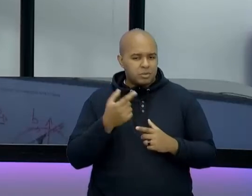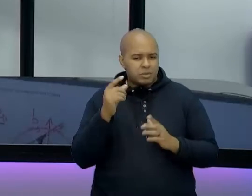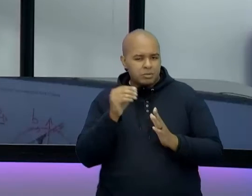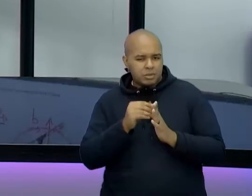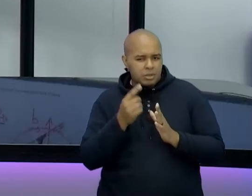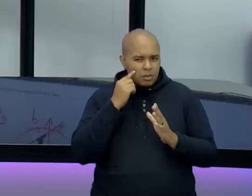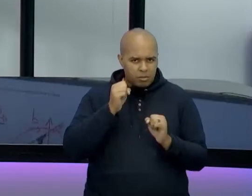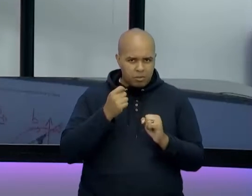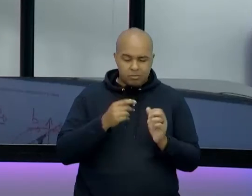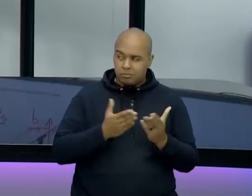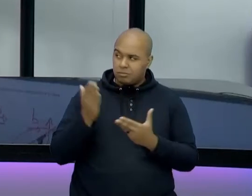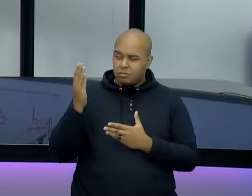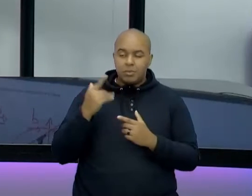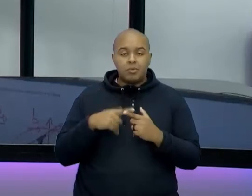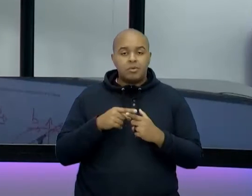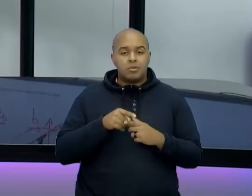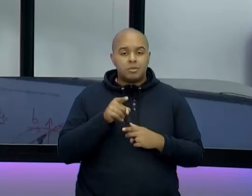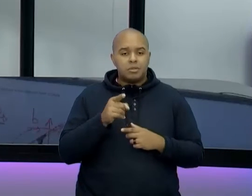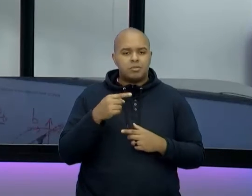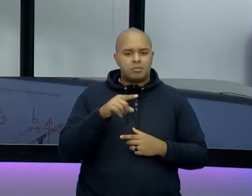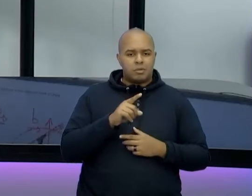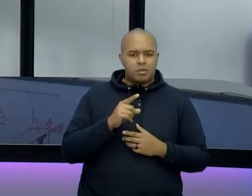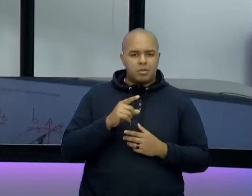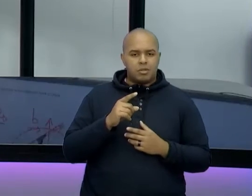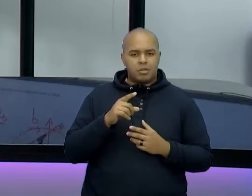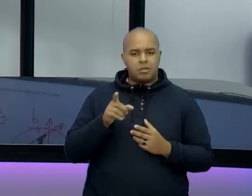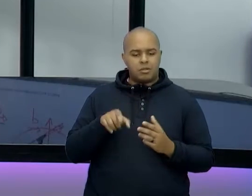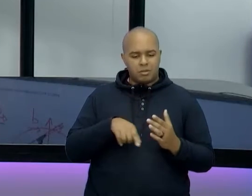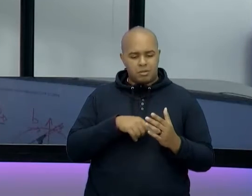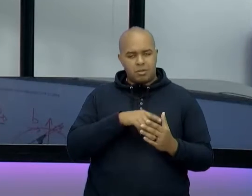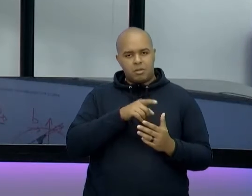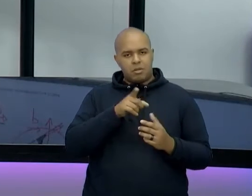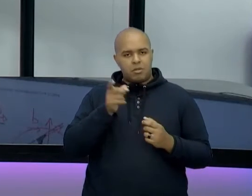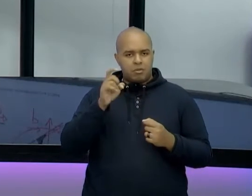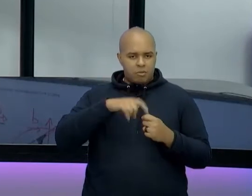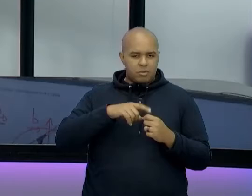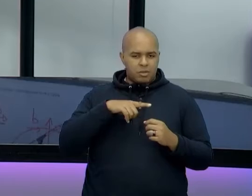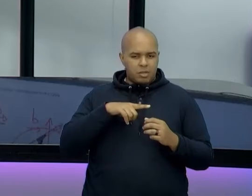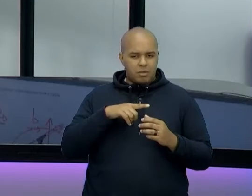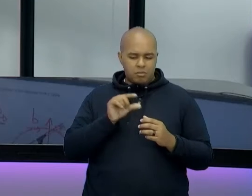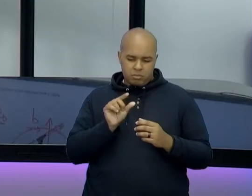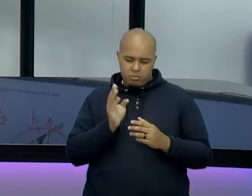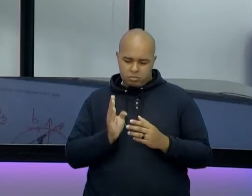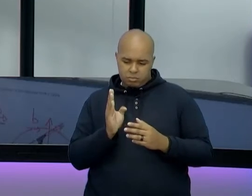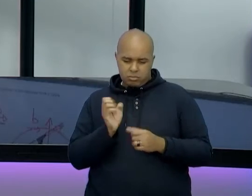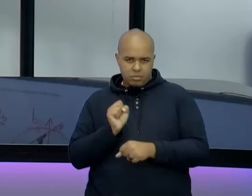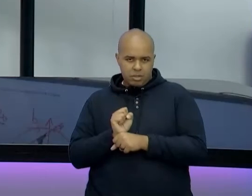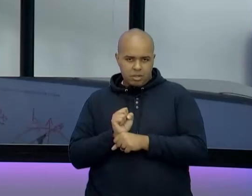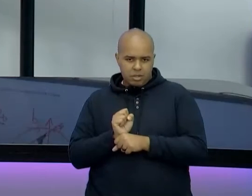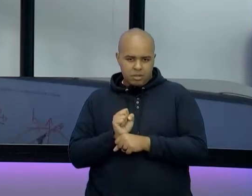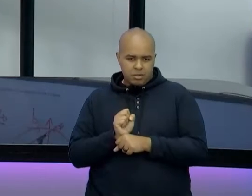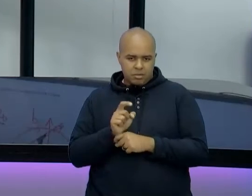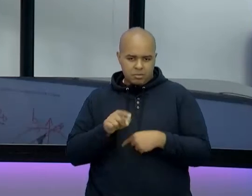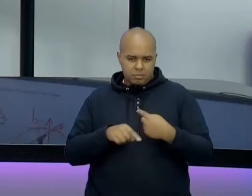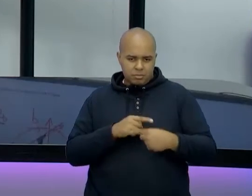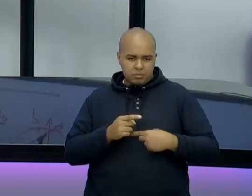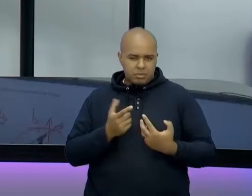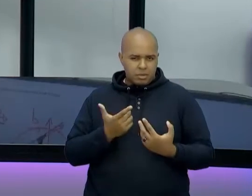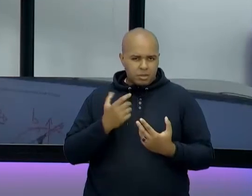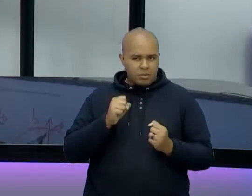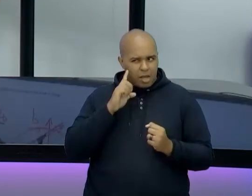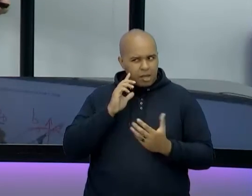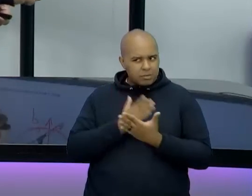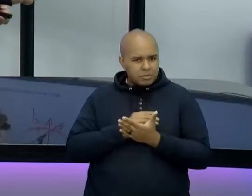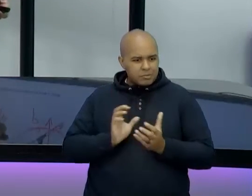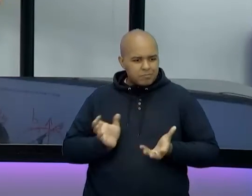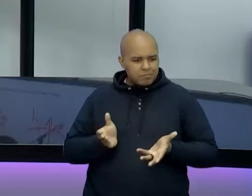pode voltar aqui, isso, porque você vai e dá uma volta, tem um ponto de parada com a rodinha melhor aqui, e meio que a